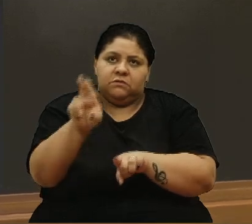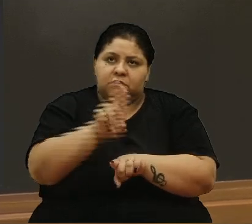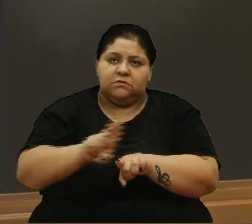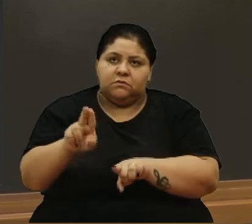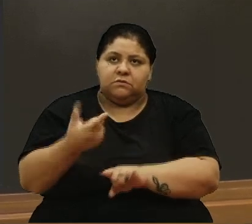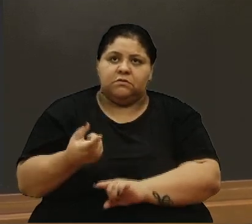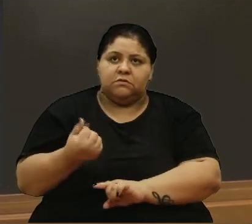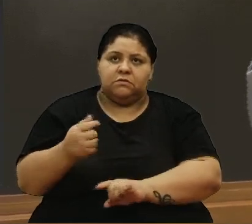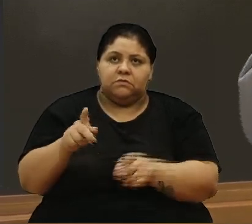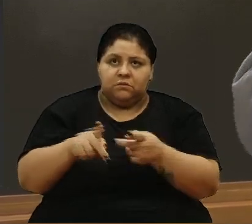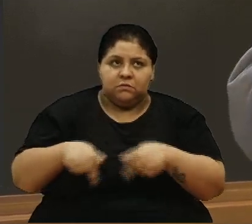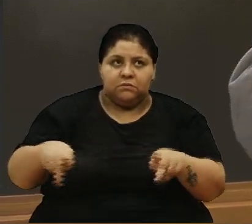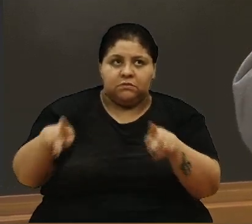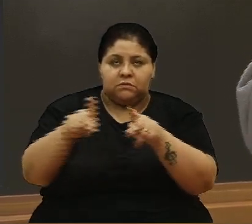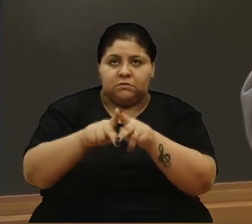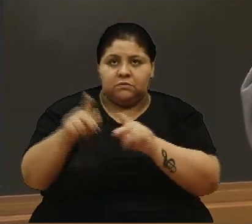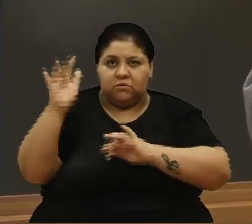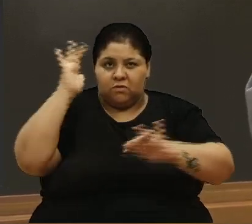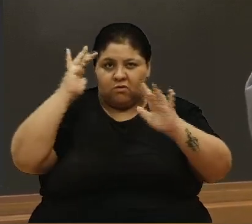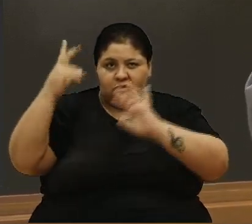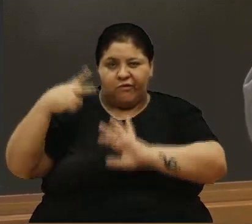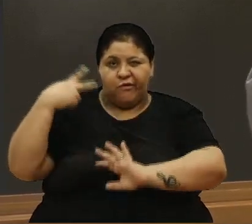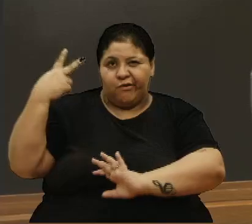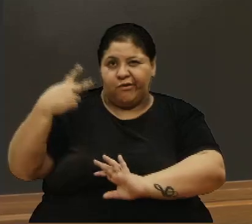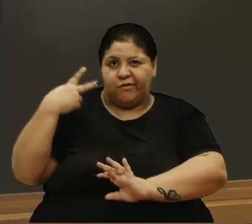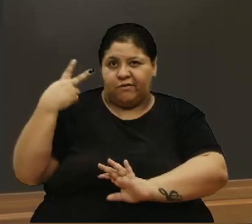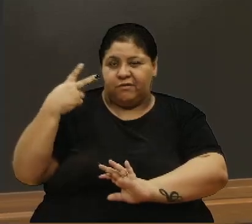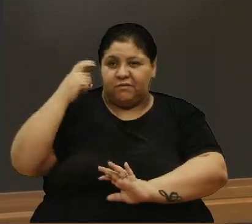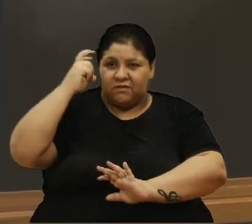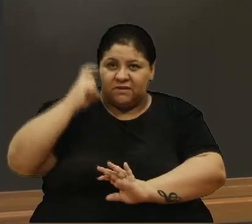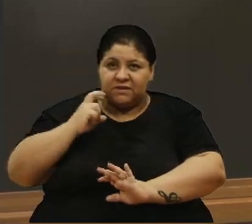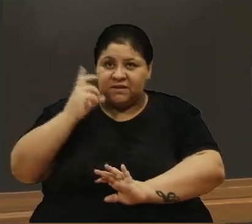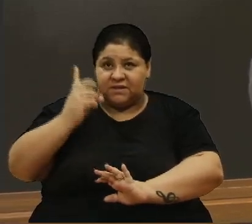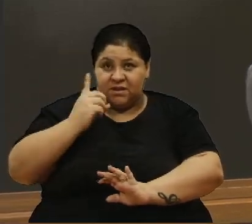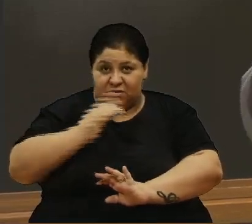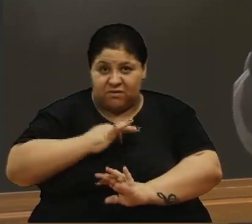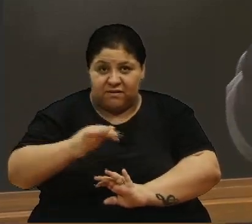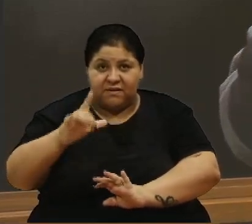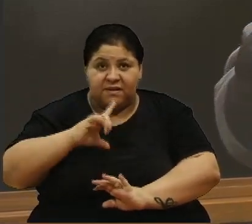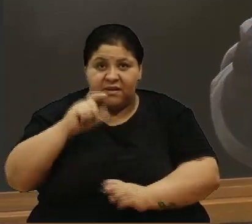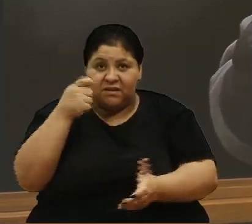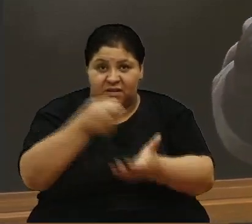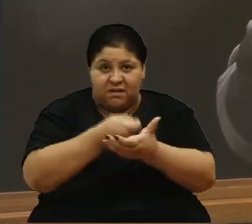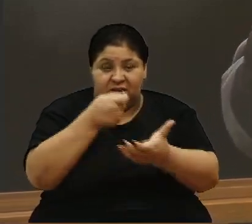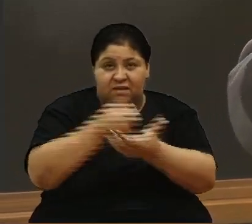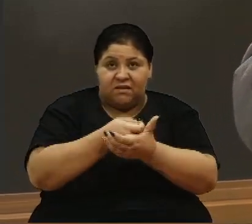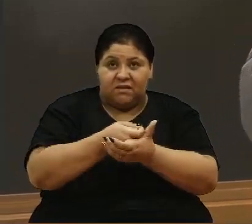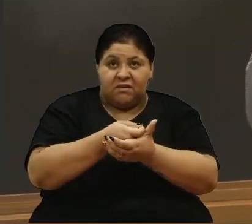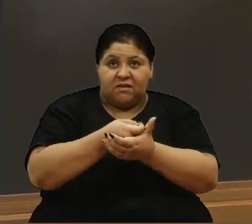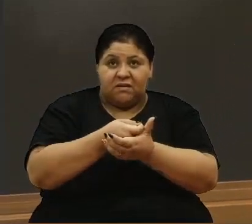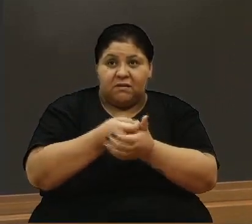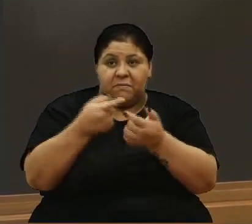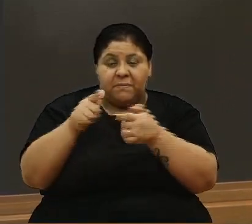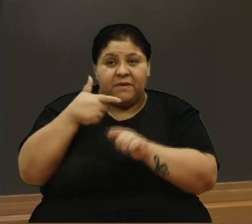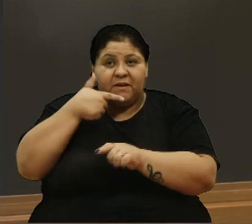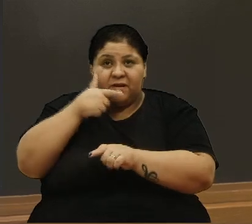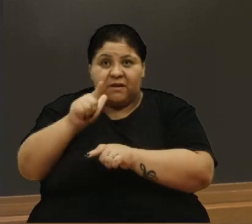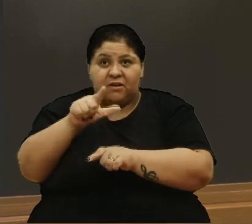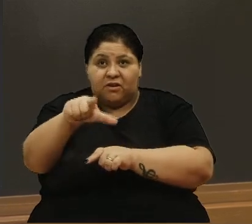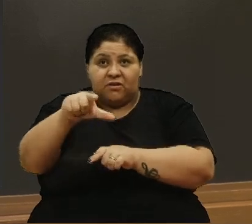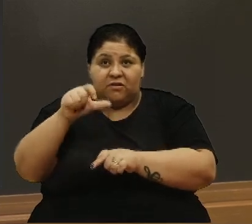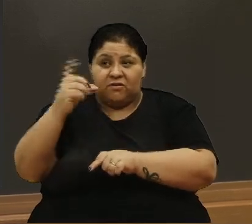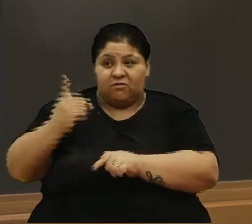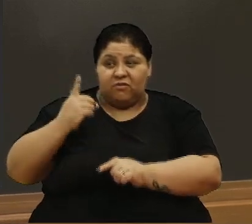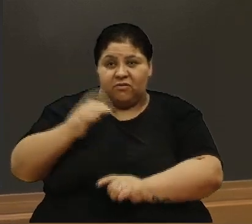povo. O sonho do vereador Daniel Santos é ser deputado federal, tanto que tentou em algumas oportunidades e não obteve. Quando ele se eleger